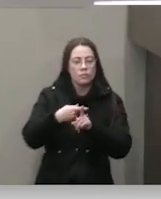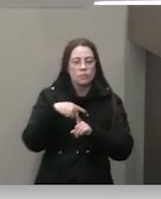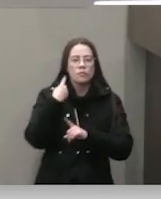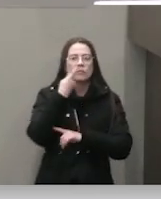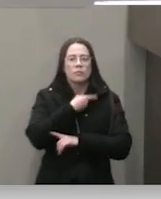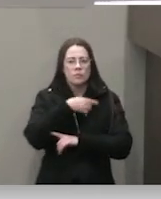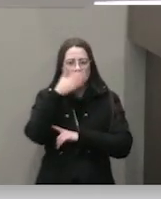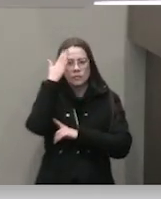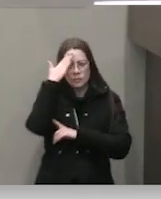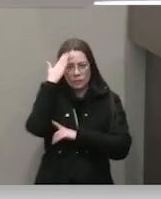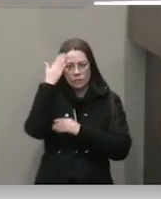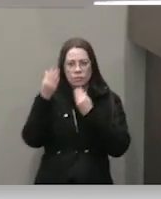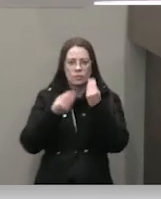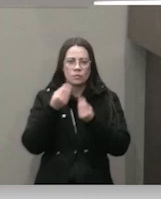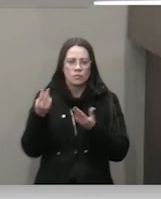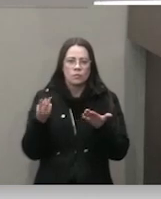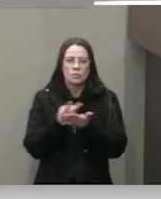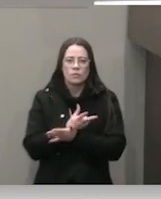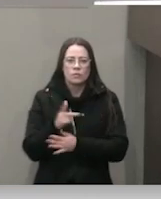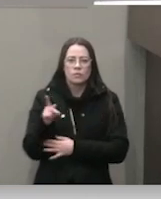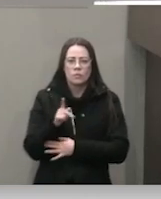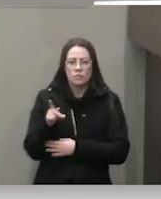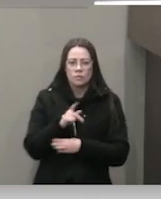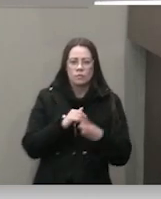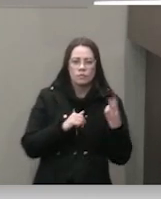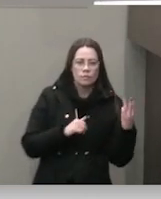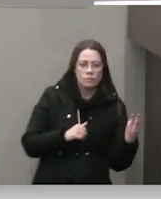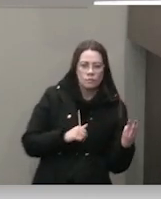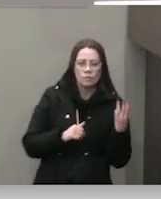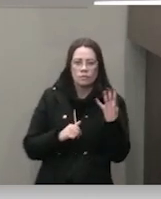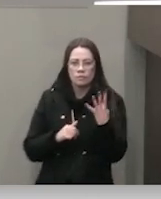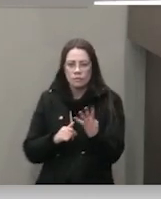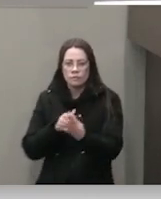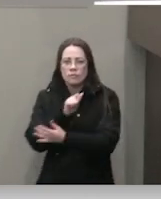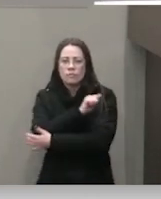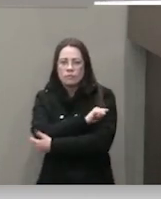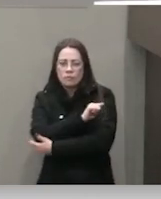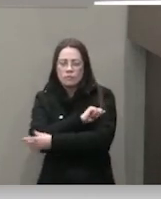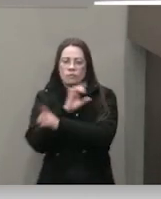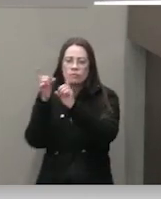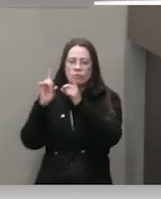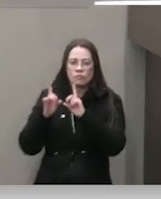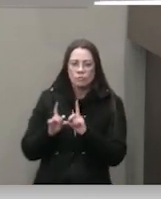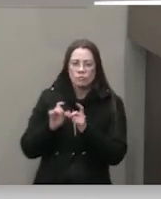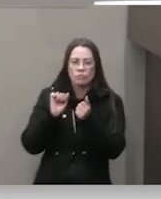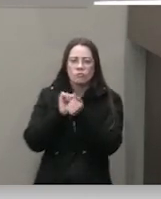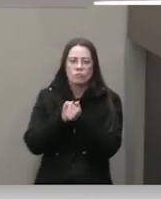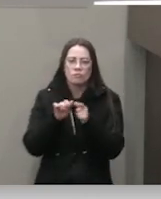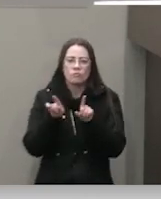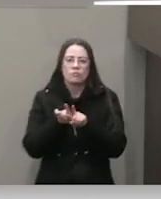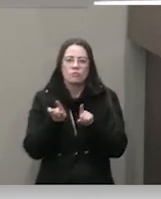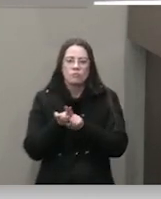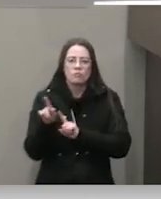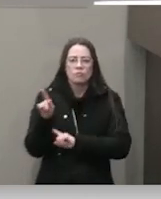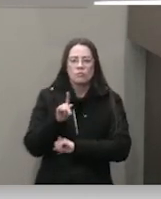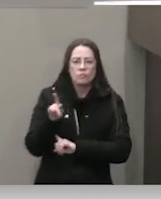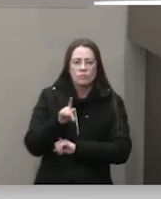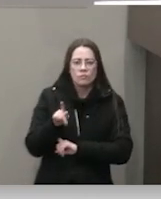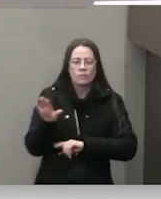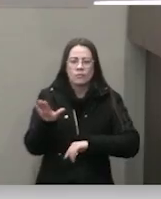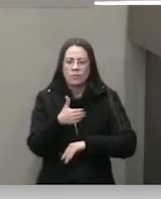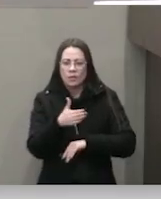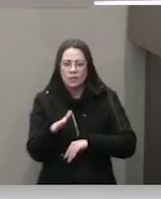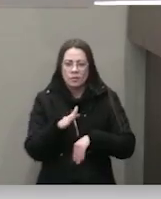sabe o desgaste de um professor com 3, 4 alunos com deficiência, o professor